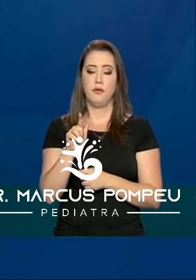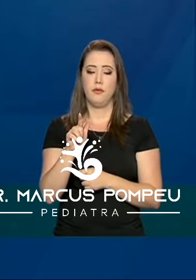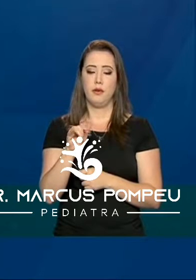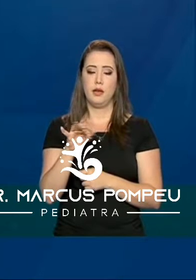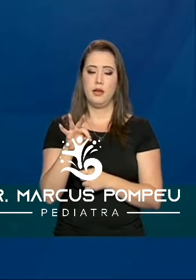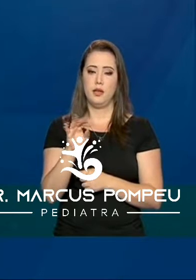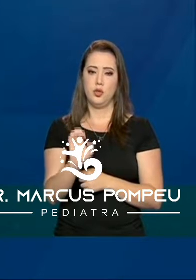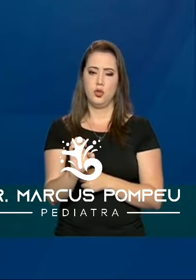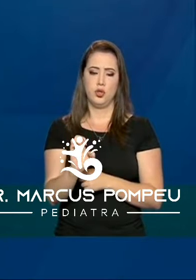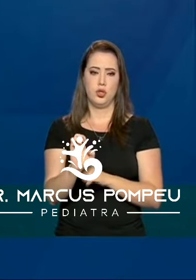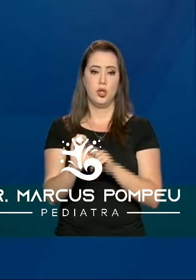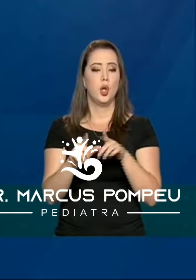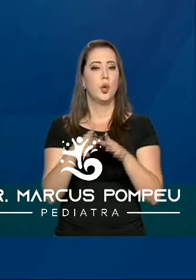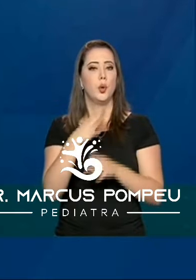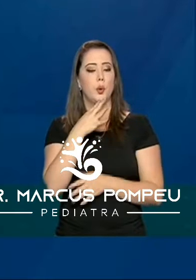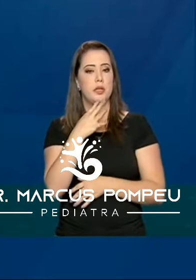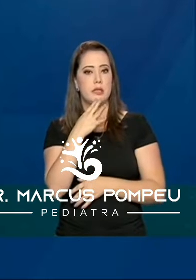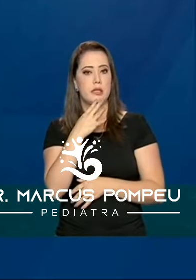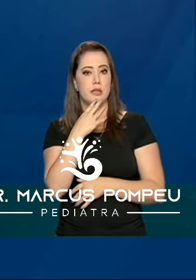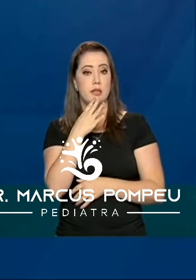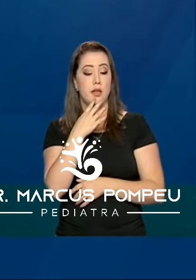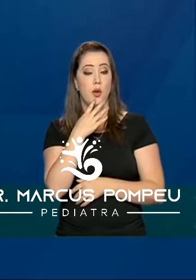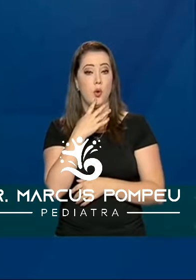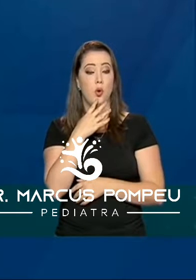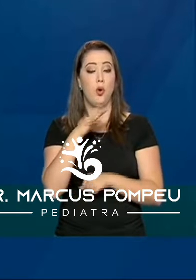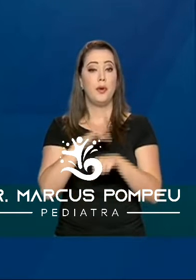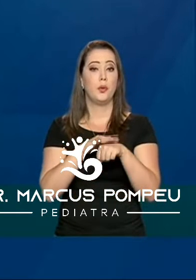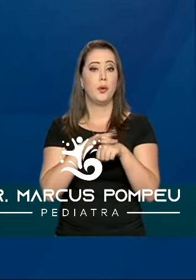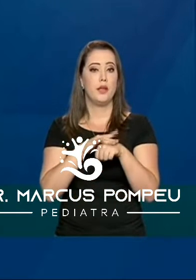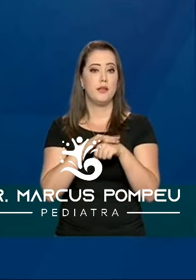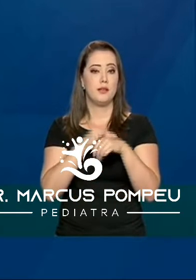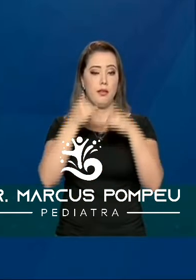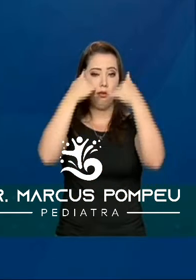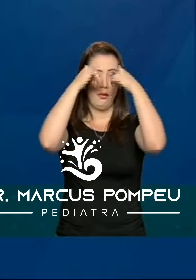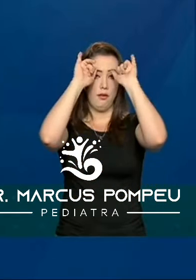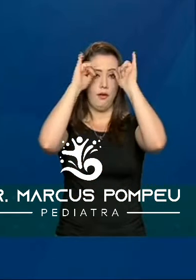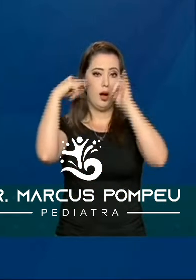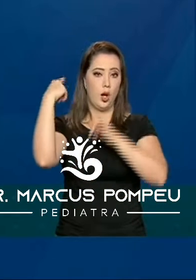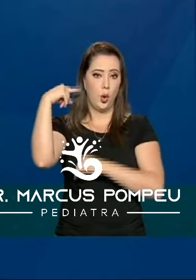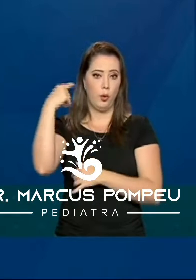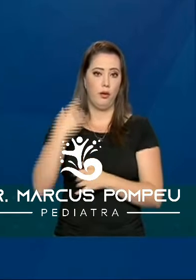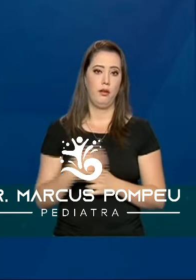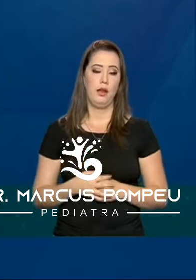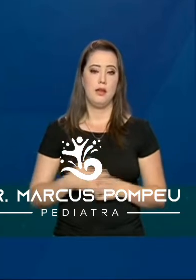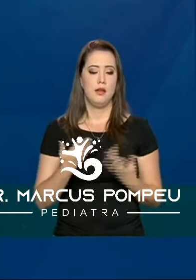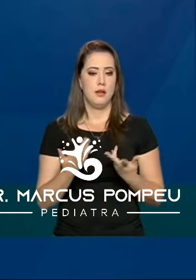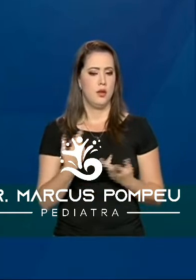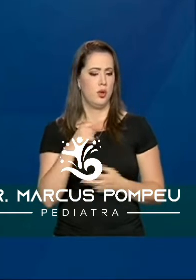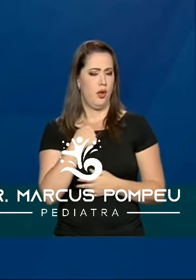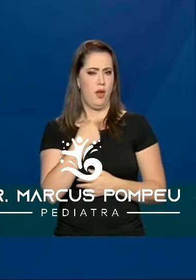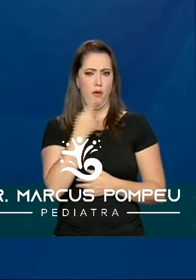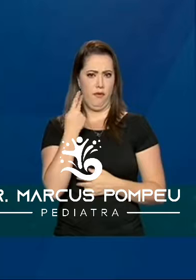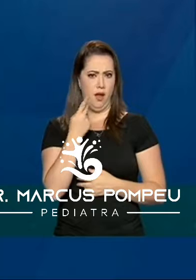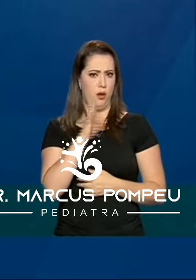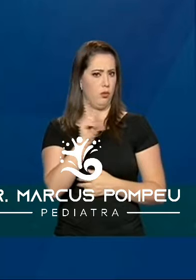vaca louca. Mas não sou eu que falo. Luc